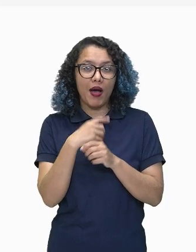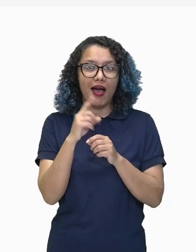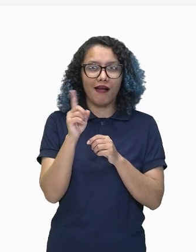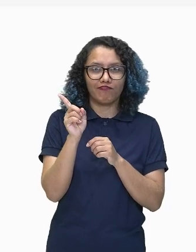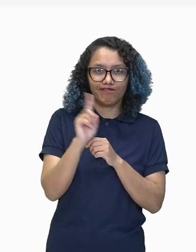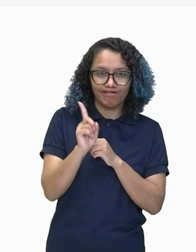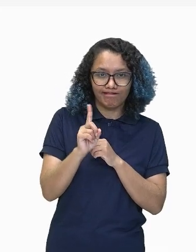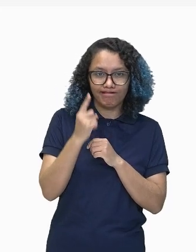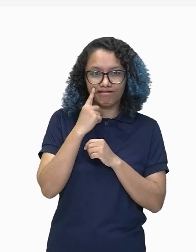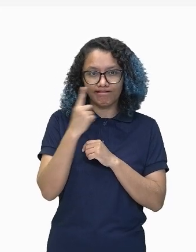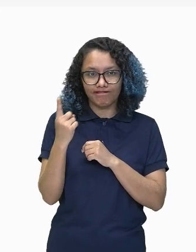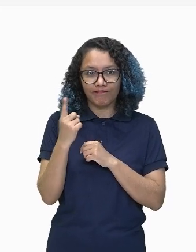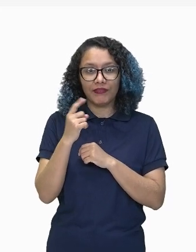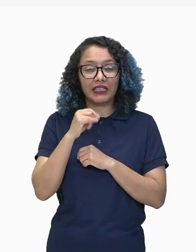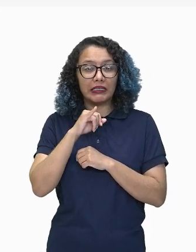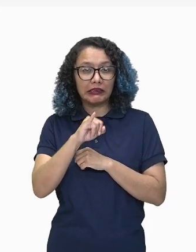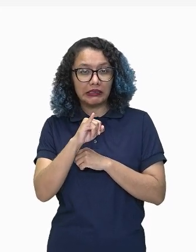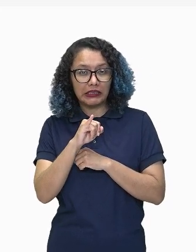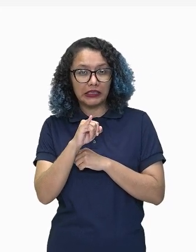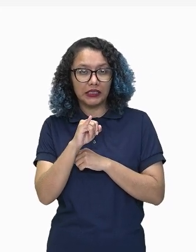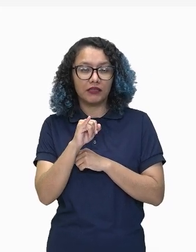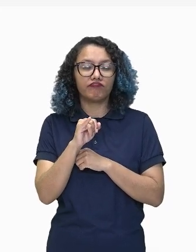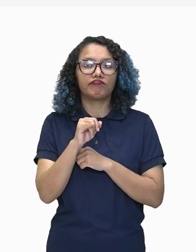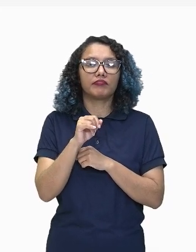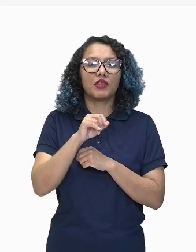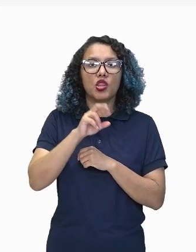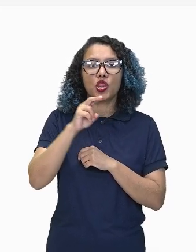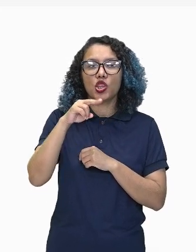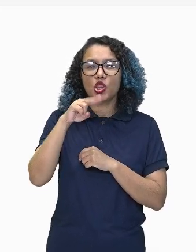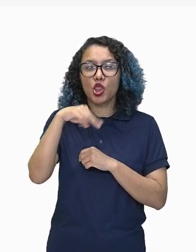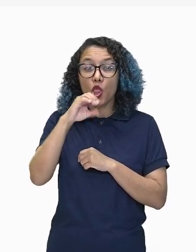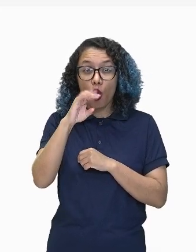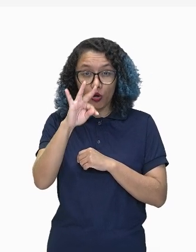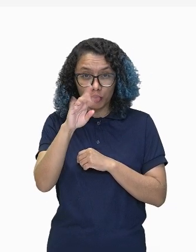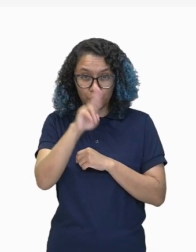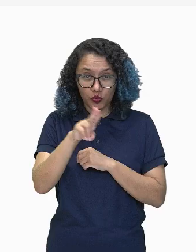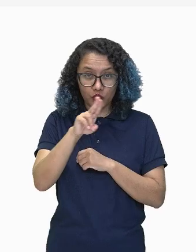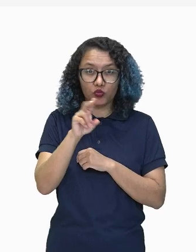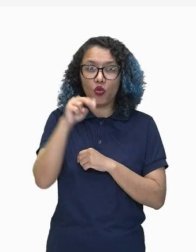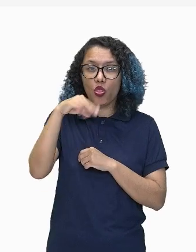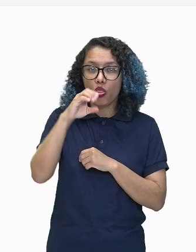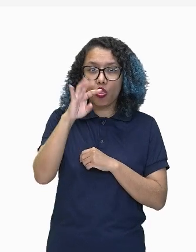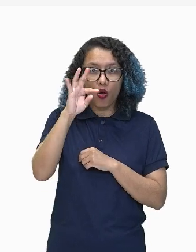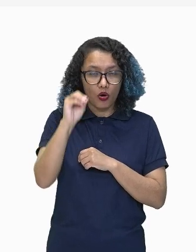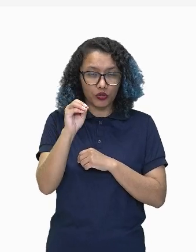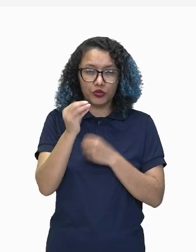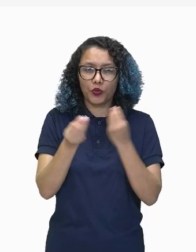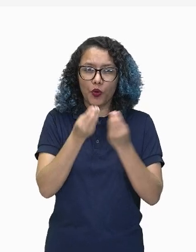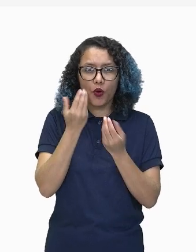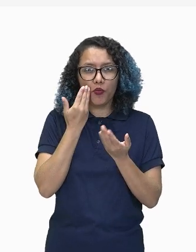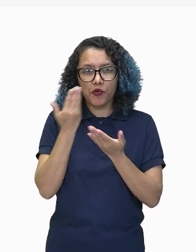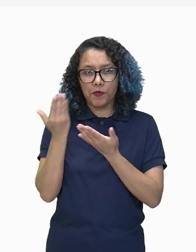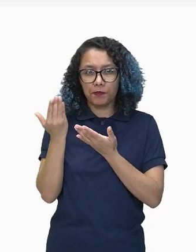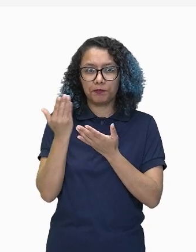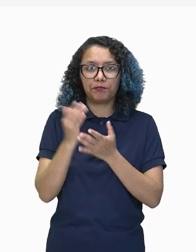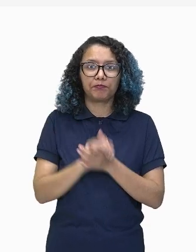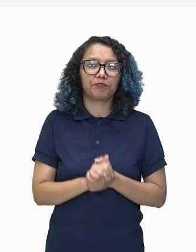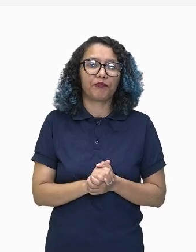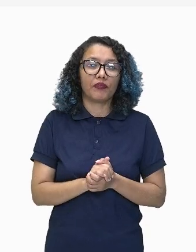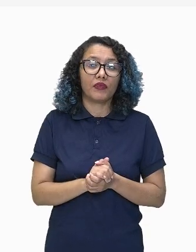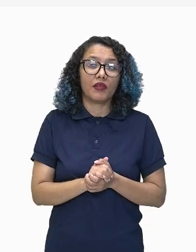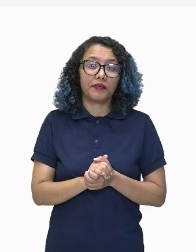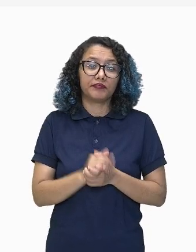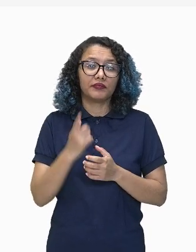aqui is not, isn't, não é, não está. Are not, aren't, não são, não estão. Agora no passado, was